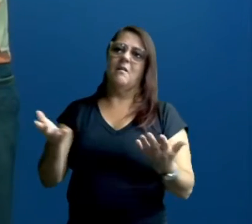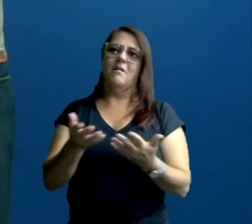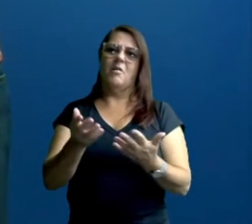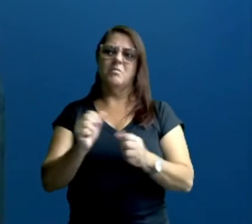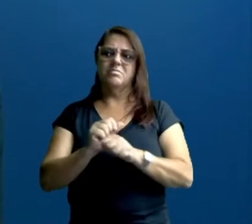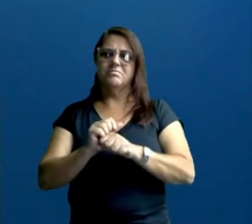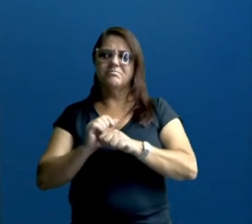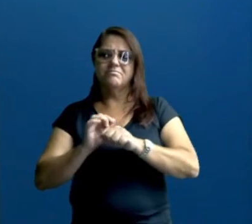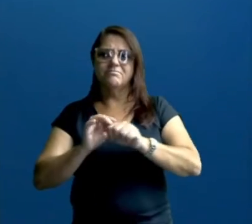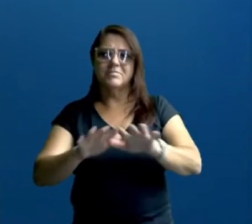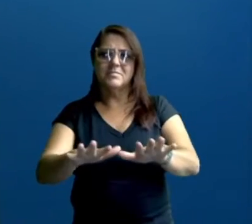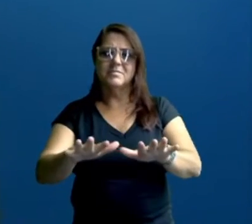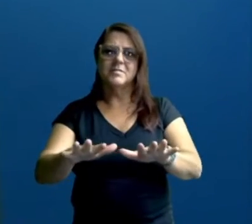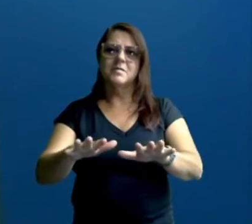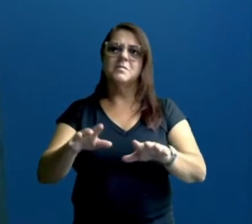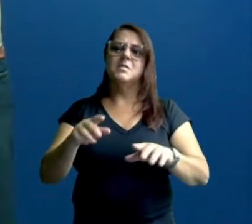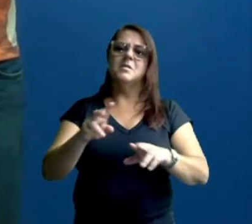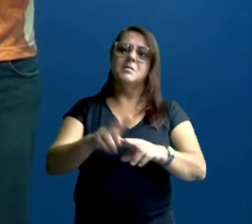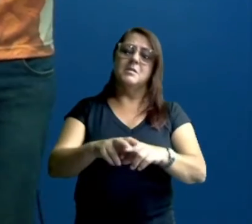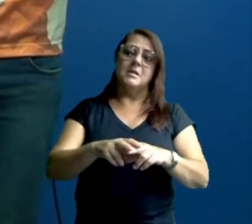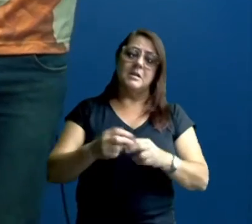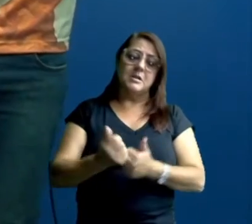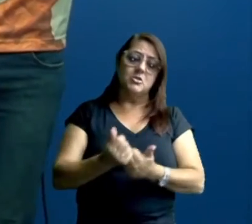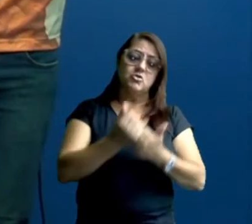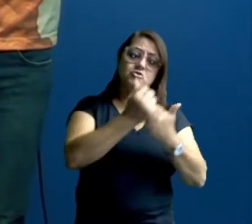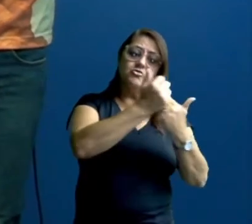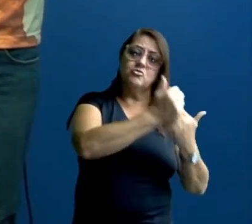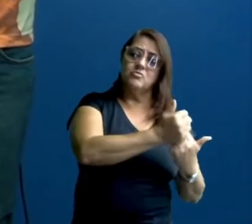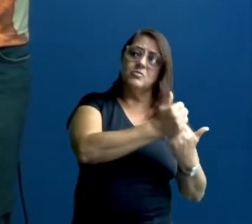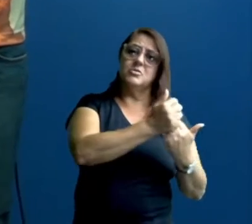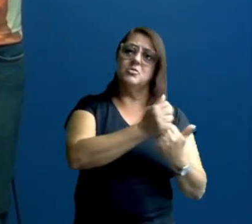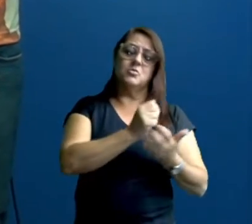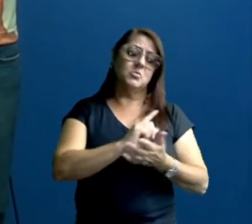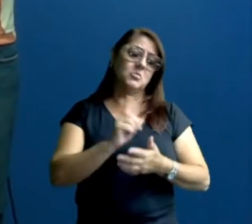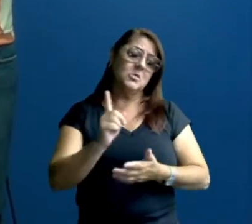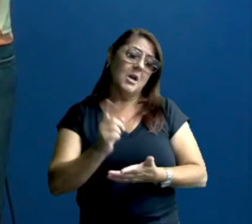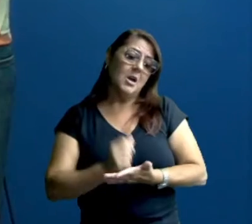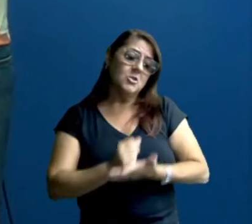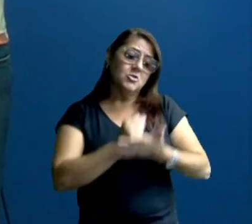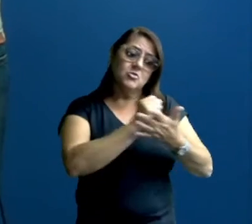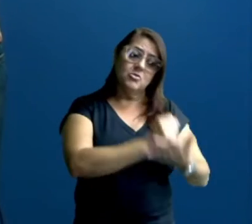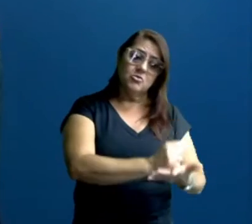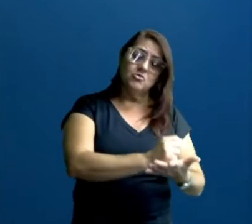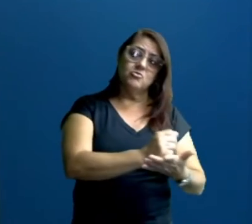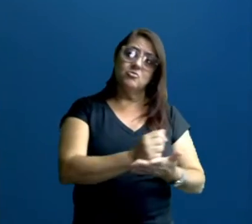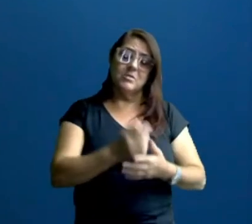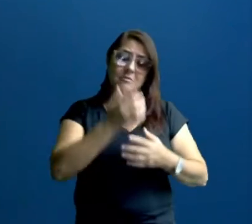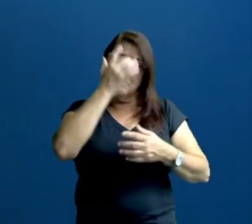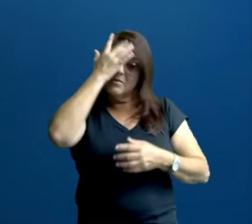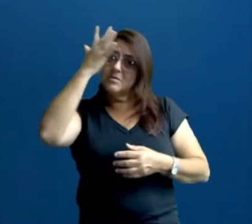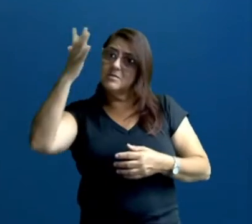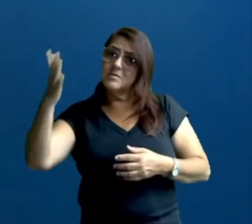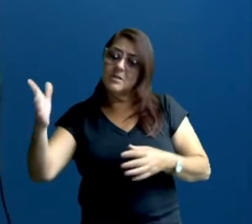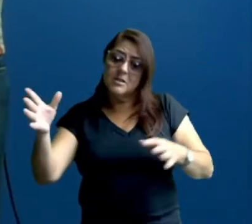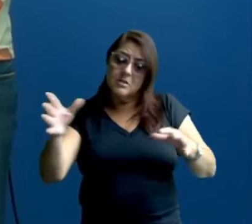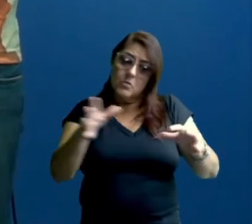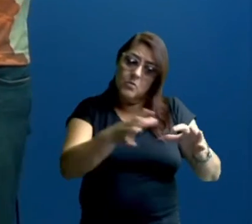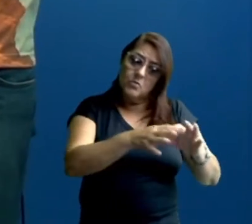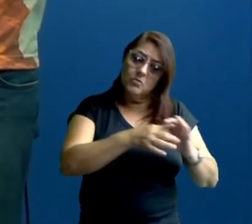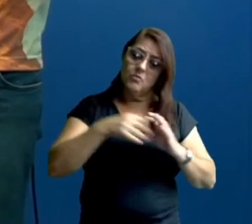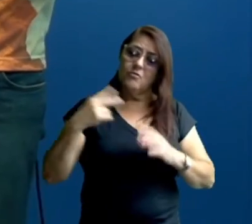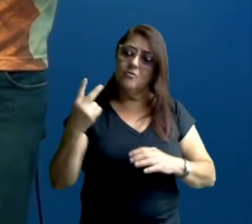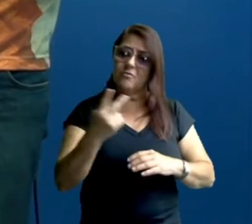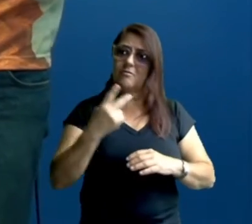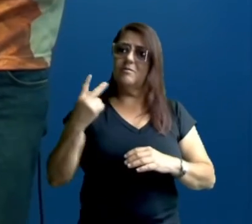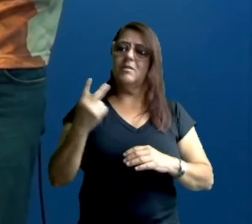pandemia, eles empoderam o trabalho do professor, eles facilitam o trabalho do professor, eles agregam